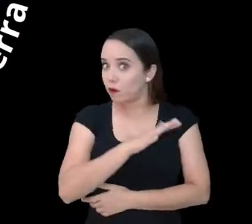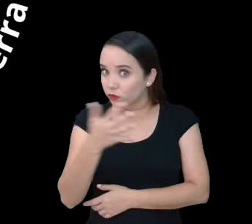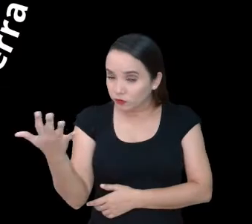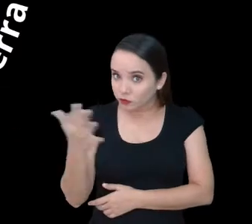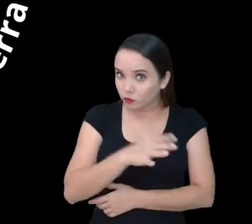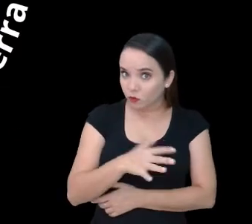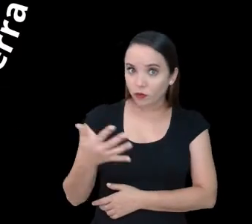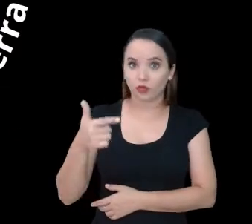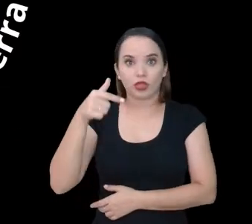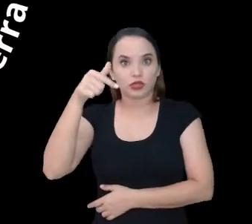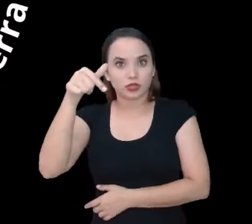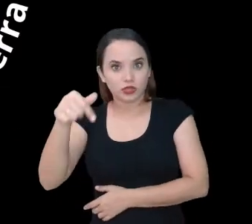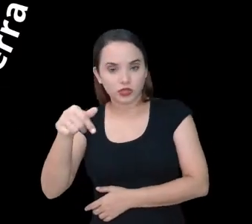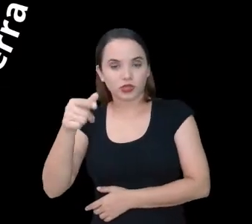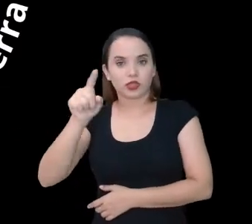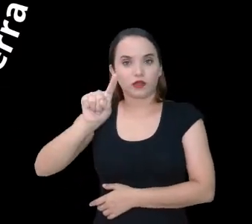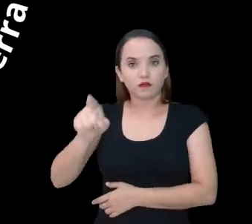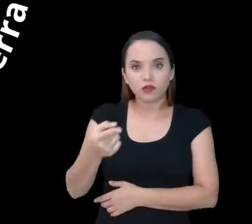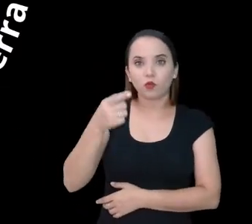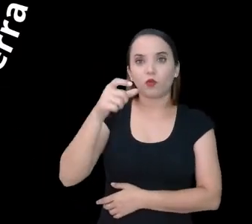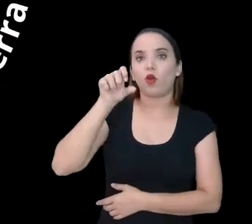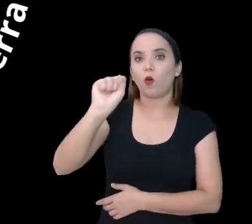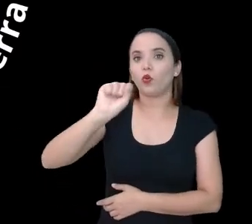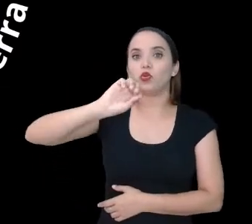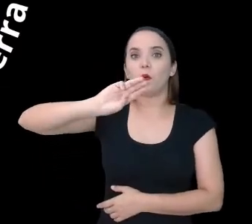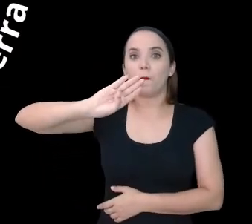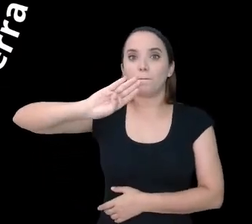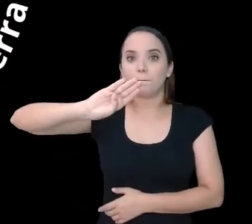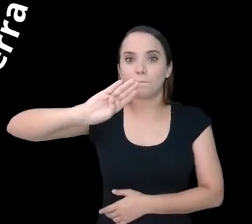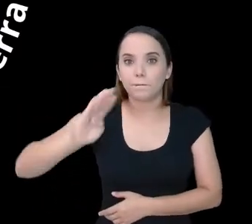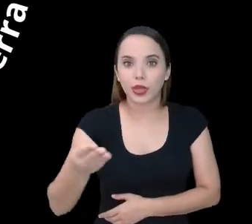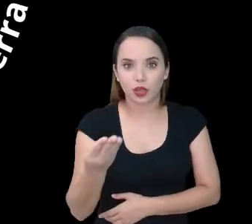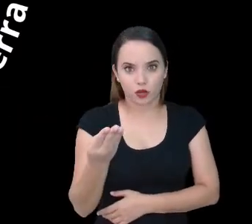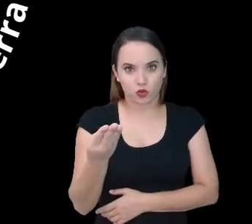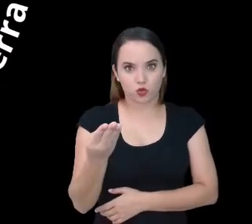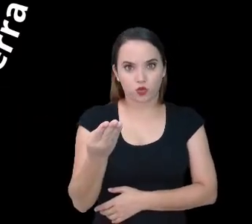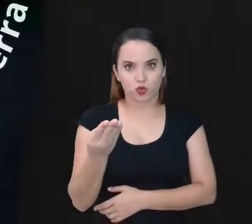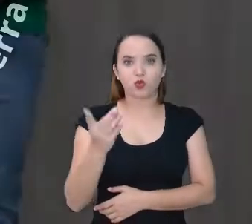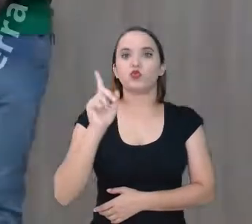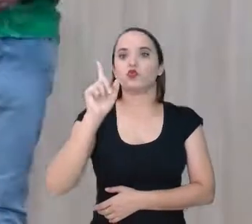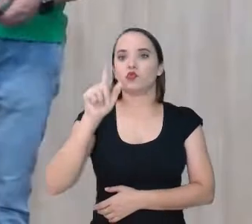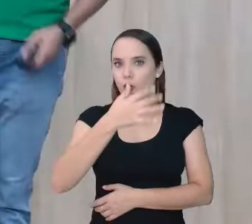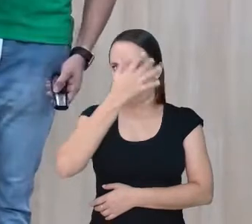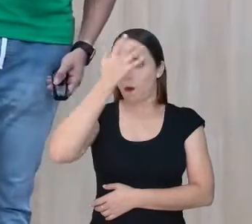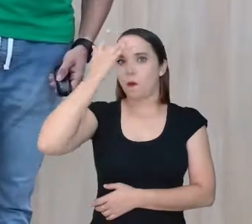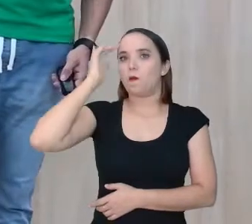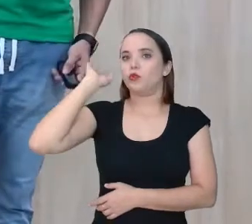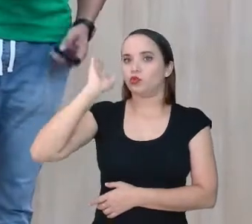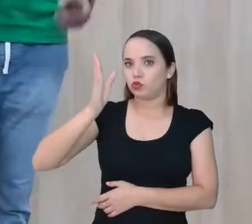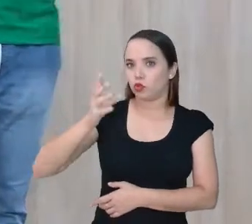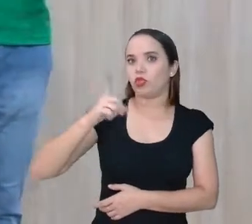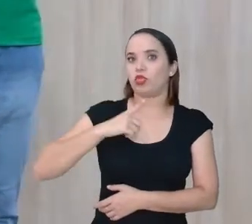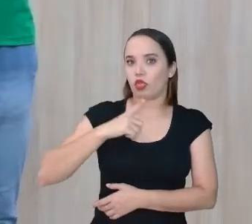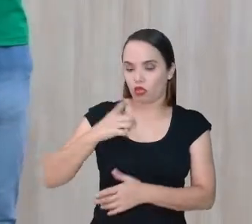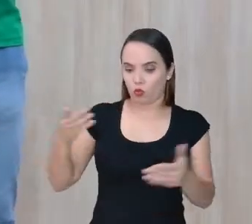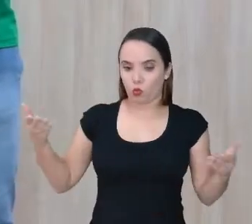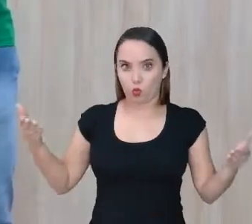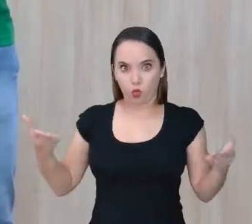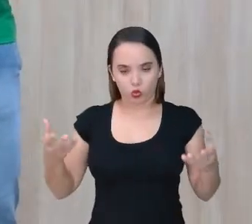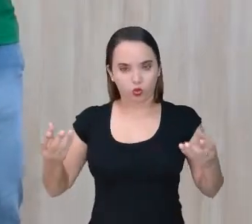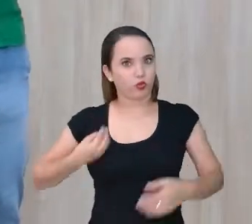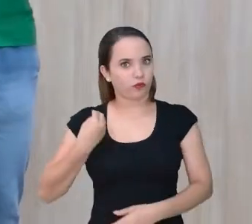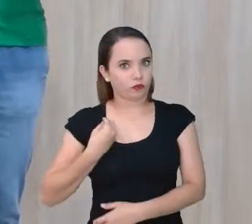aí de 7,8 bilhões de pessoas que vivem no planeta Terra.